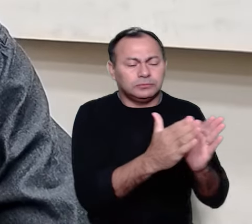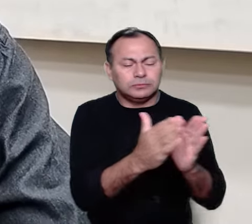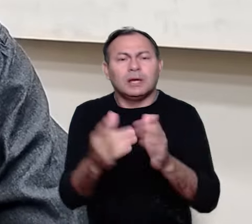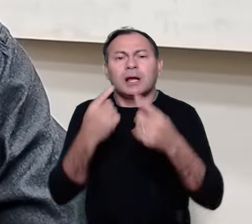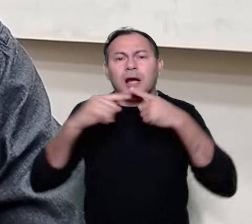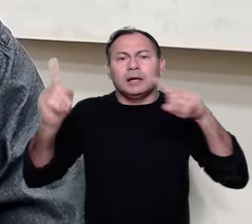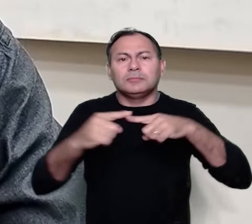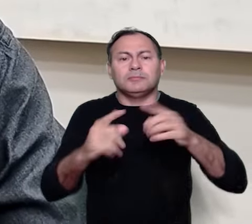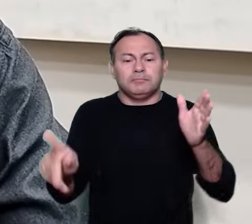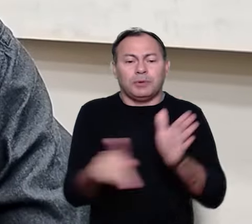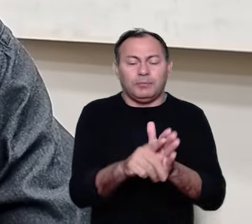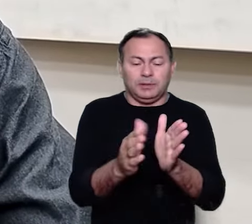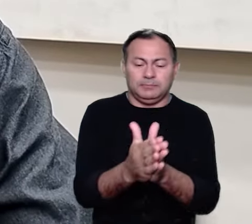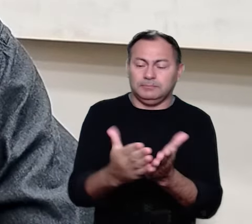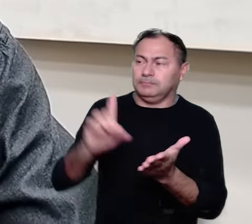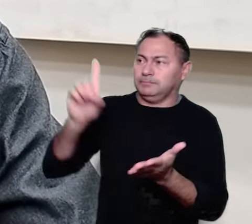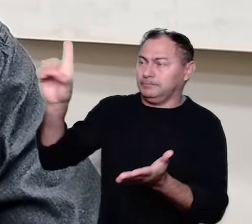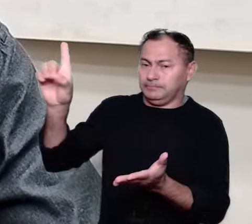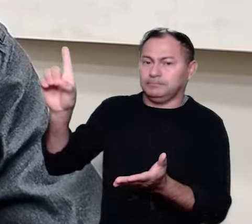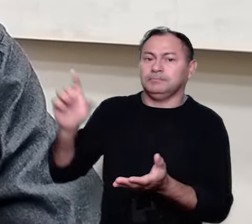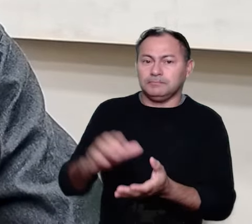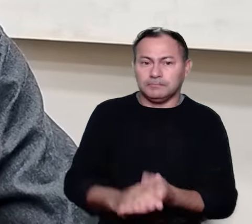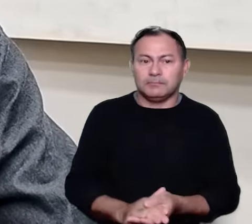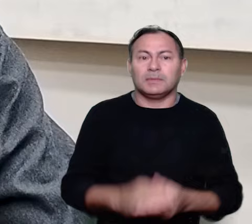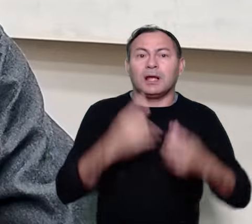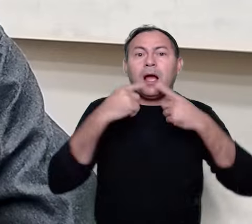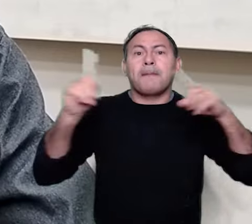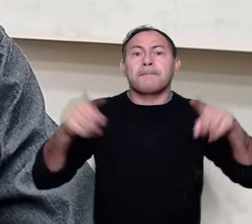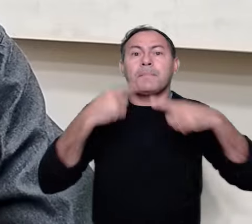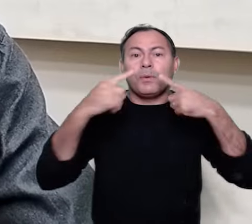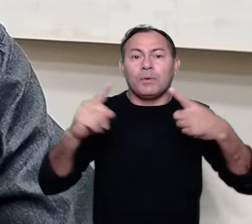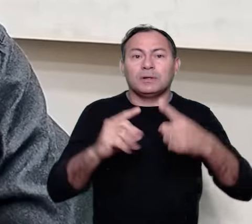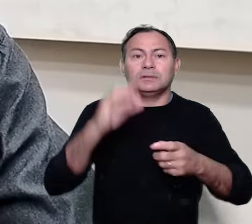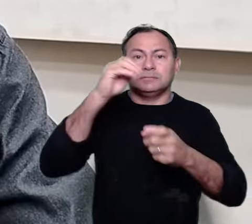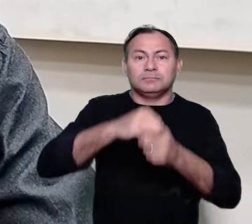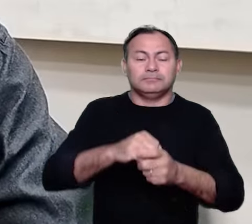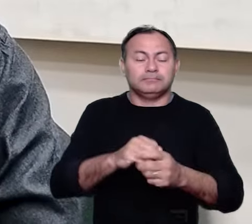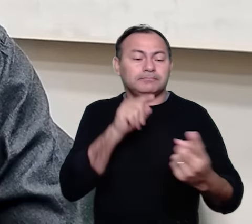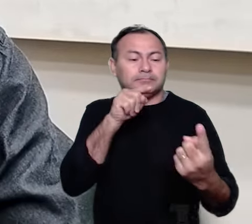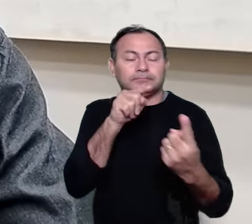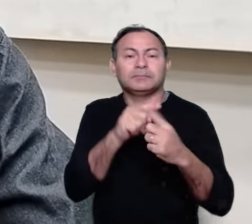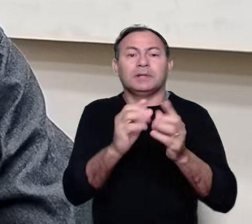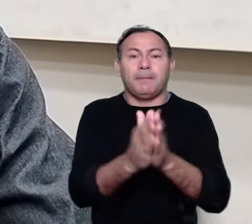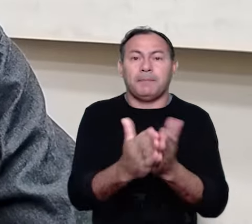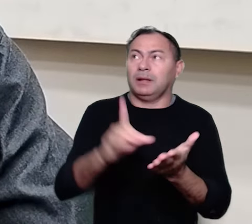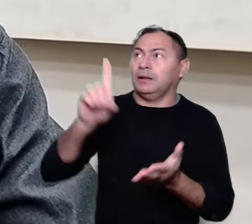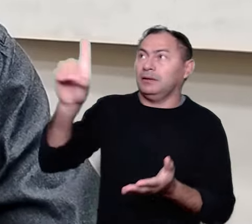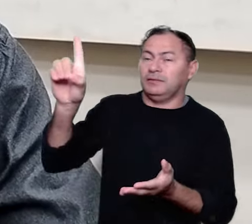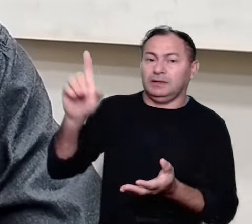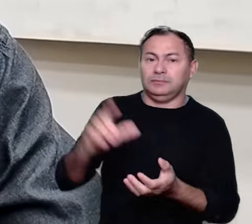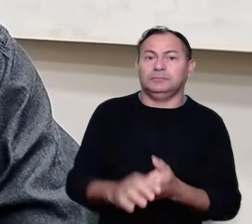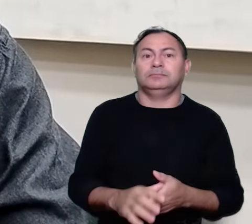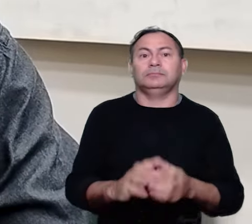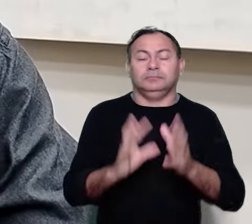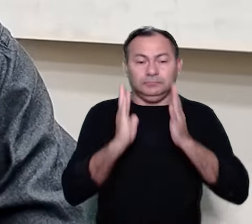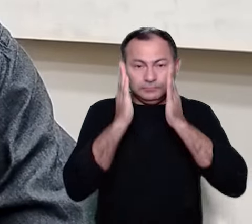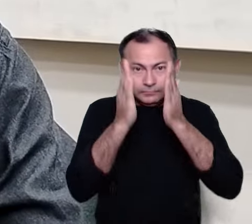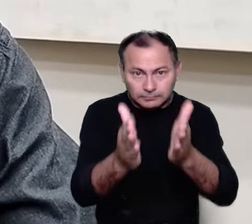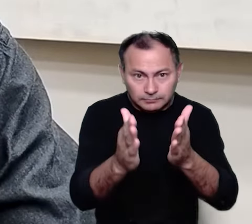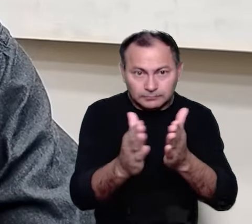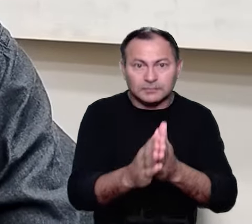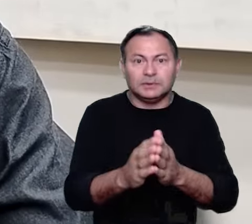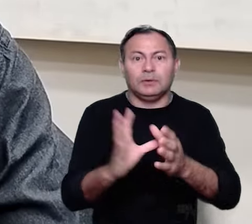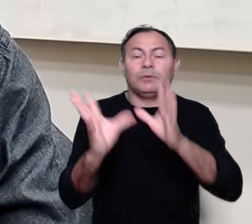todo o seu repertório é a própria palavra de Deus. A música está em função da palavra,